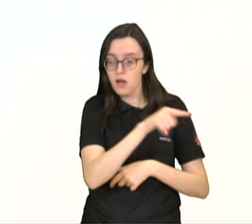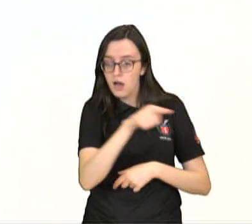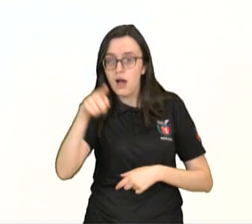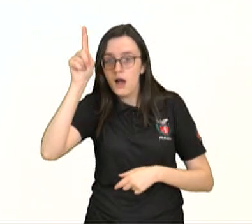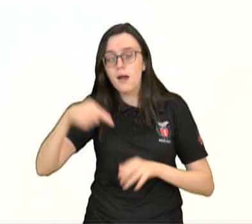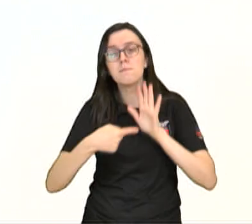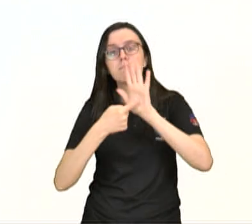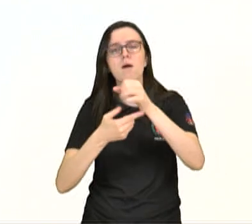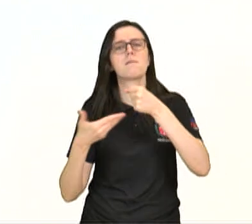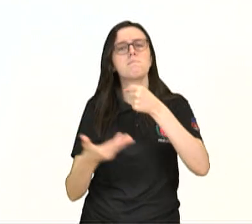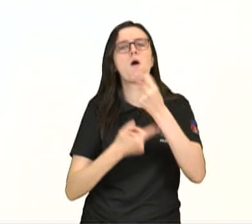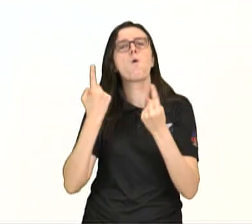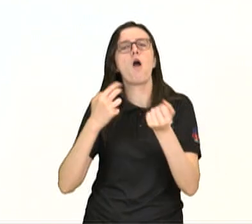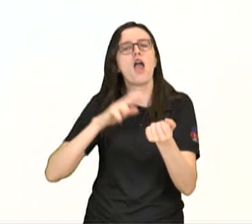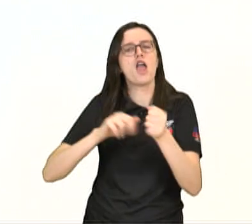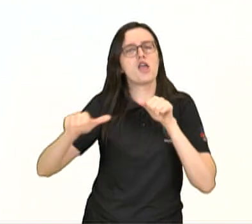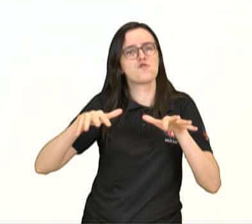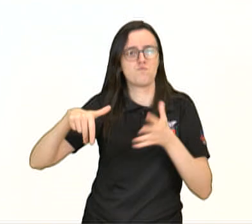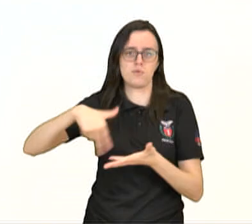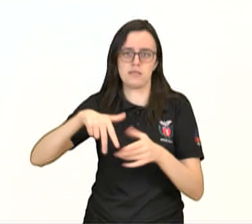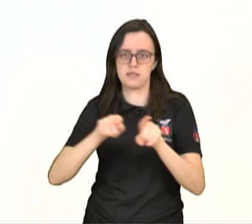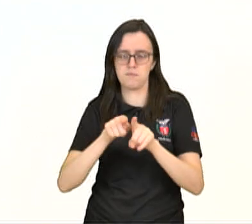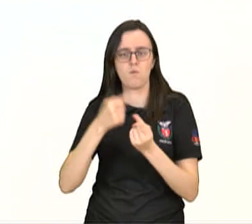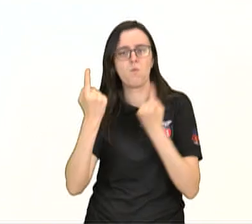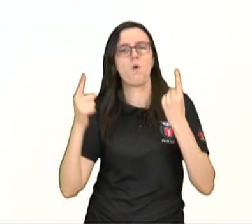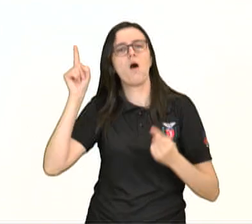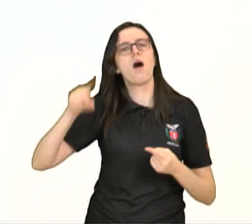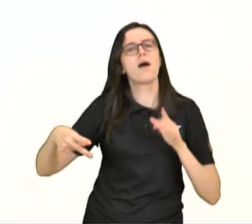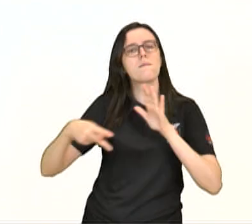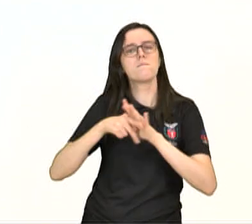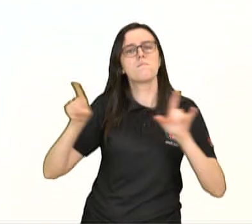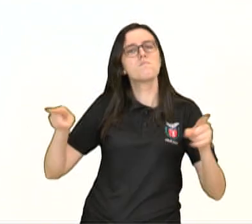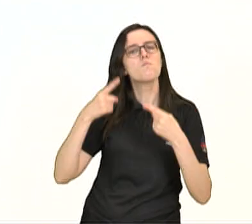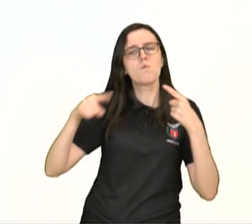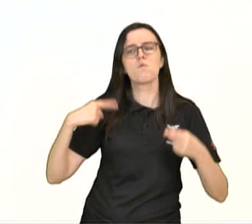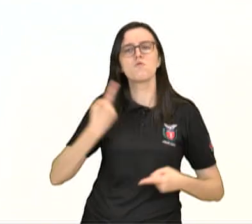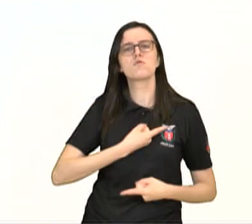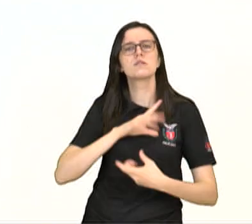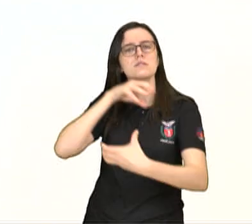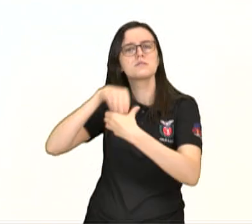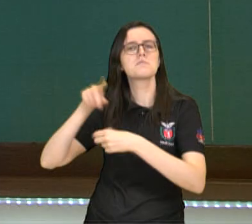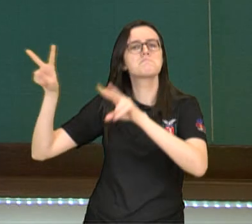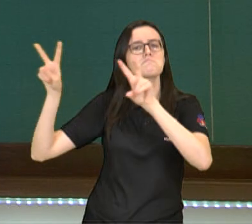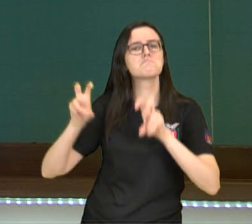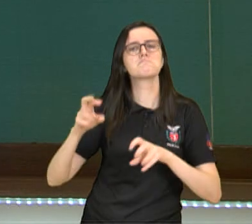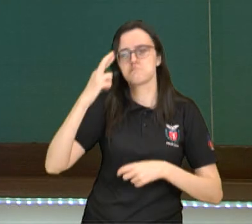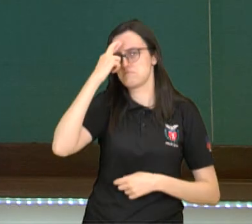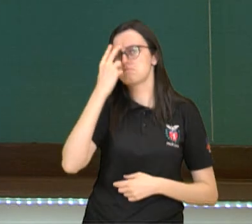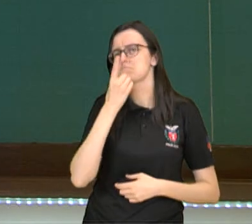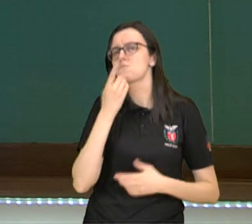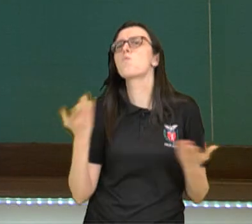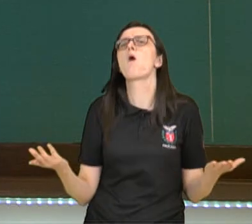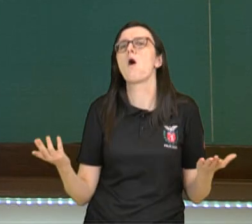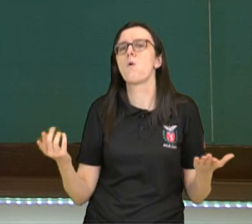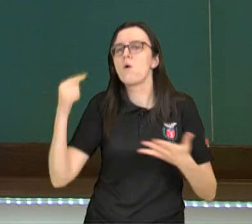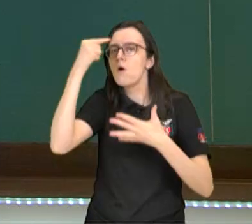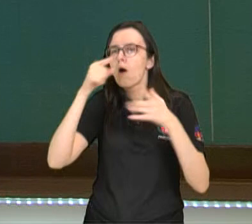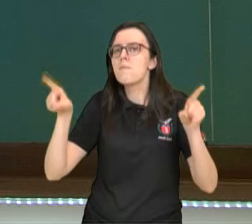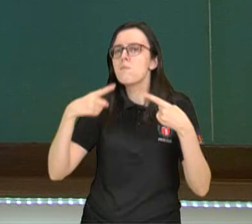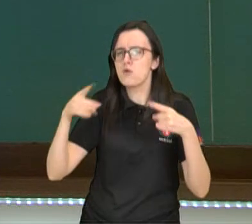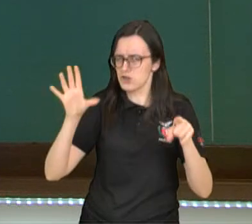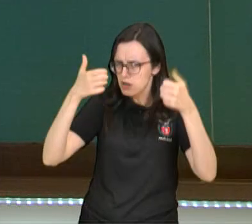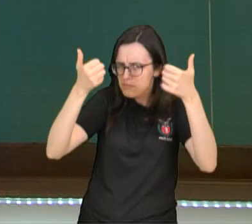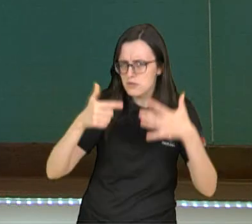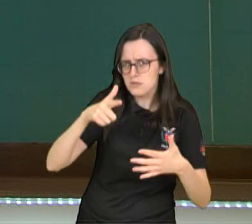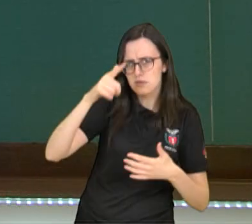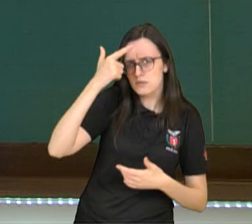caracterizam determinados ritmos e danças. Quais são os instrumentos musicais presentes na bachata? Vocês conseguiram identificar nas nossas